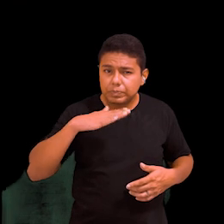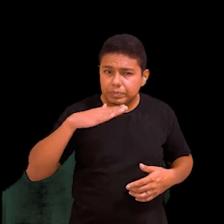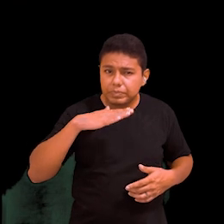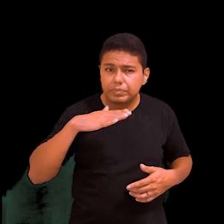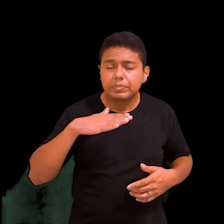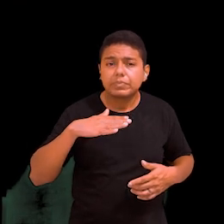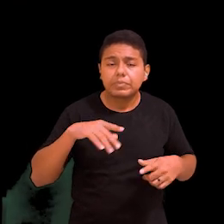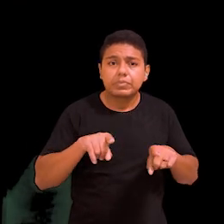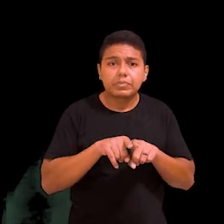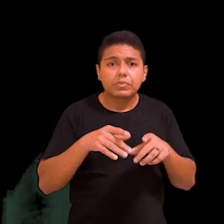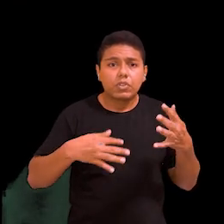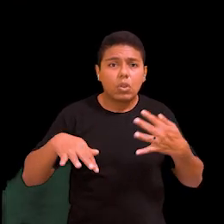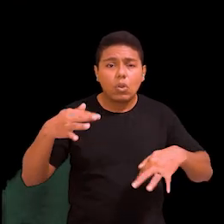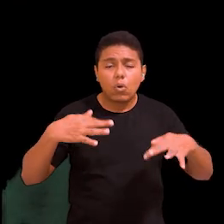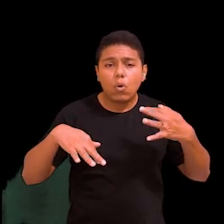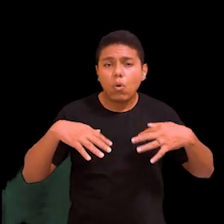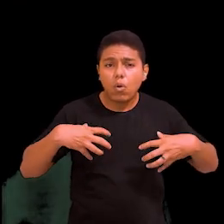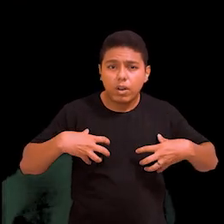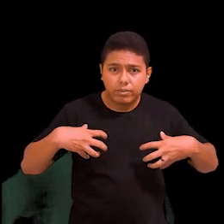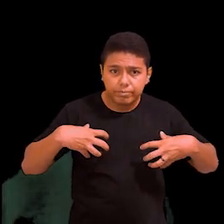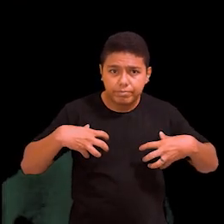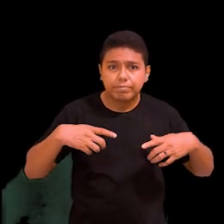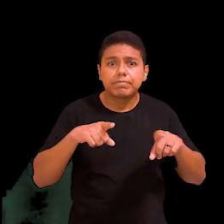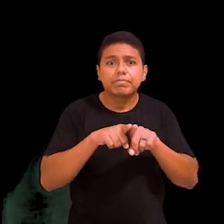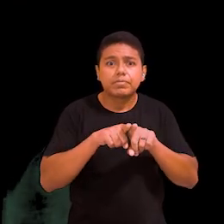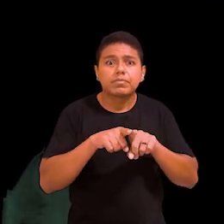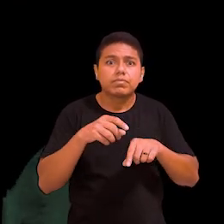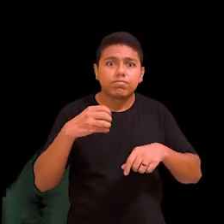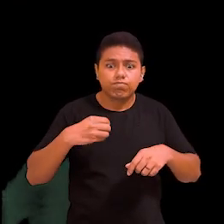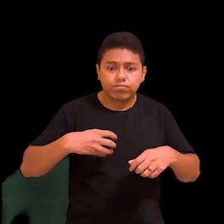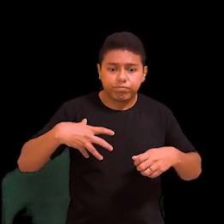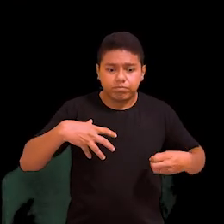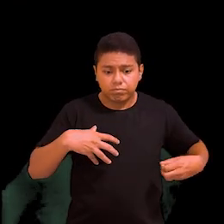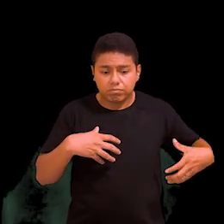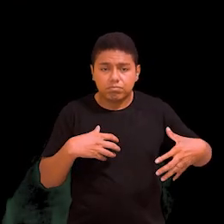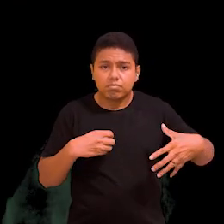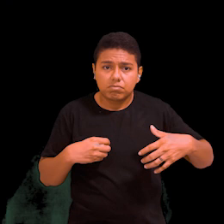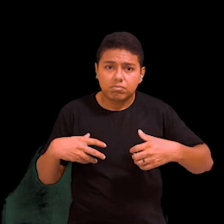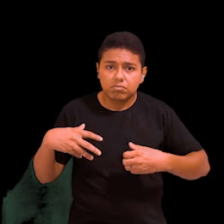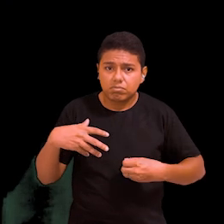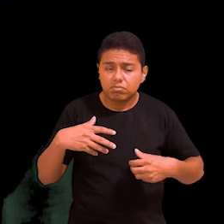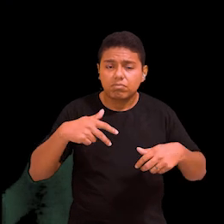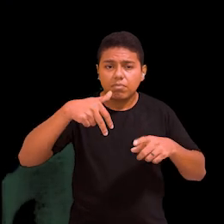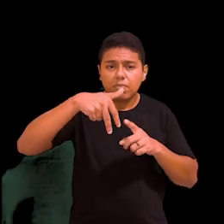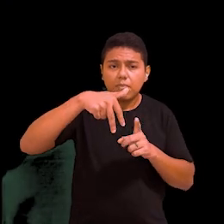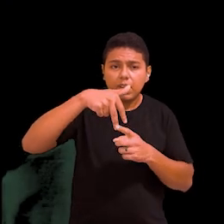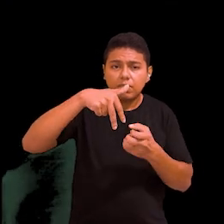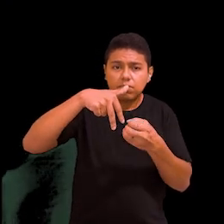corrimento vaginal com cheiro fétido, dor intensa nas mamas, dor e ou